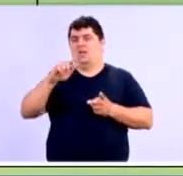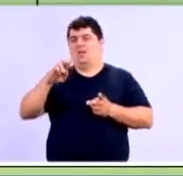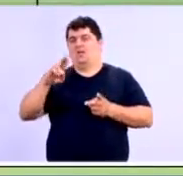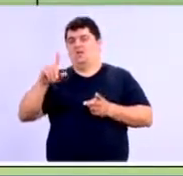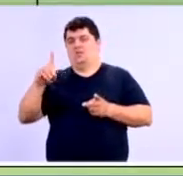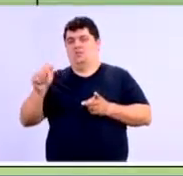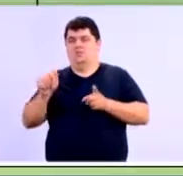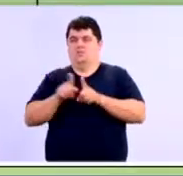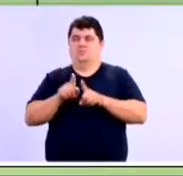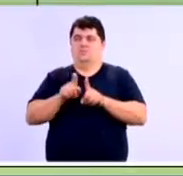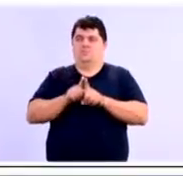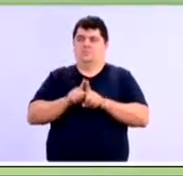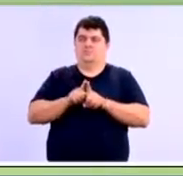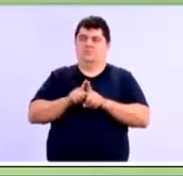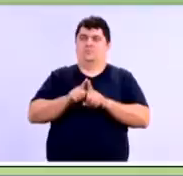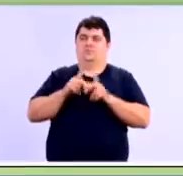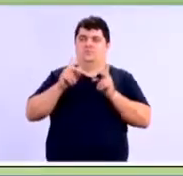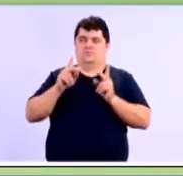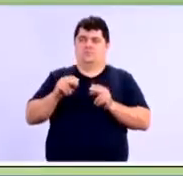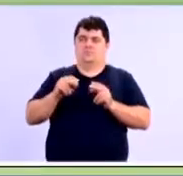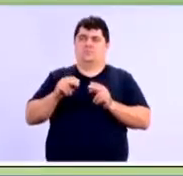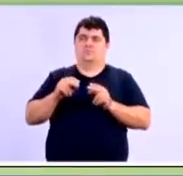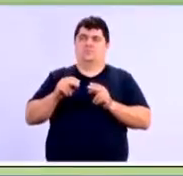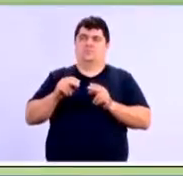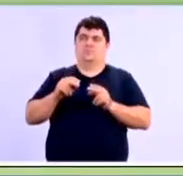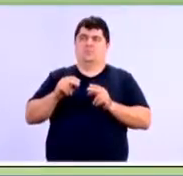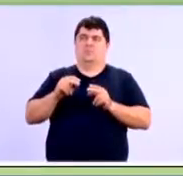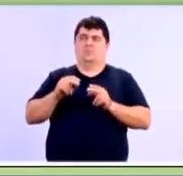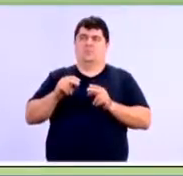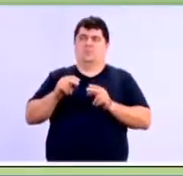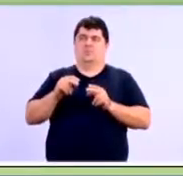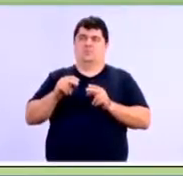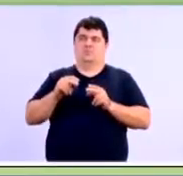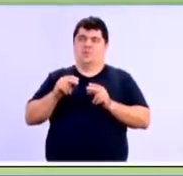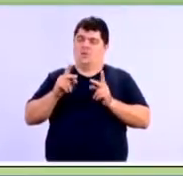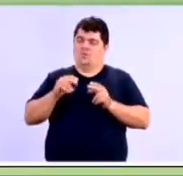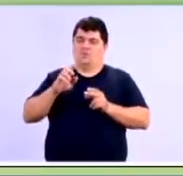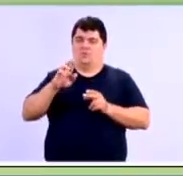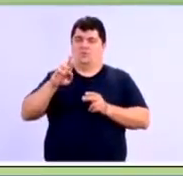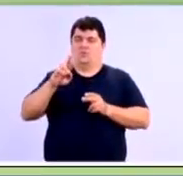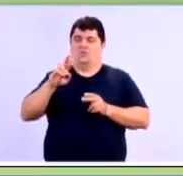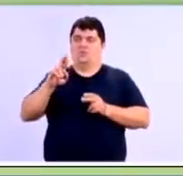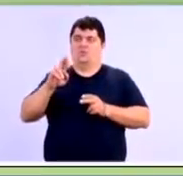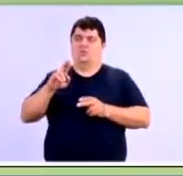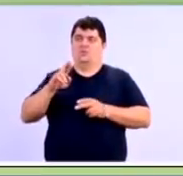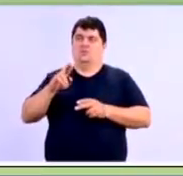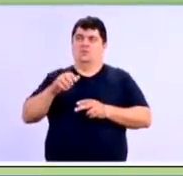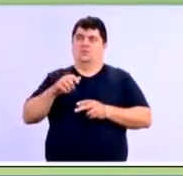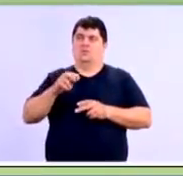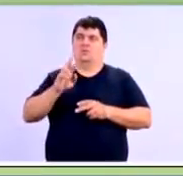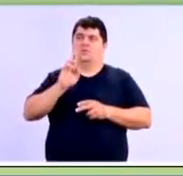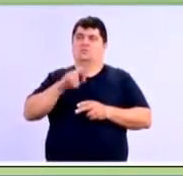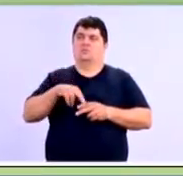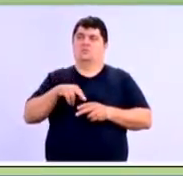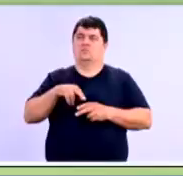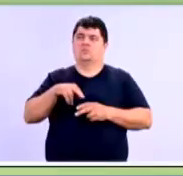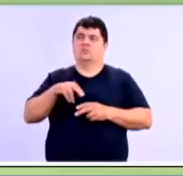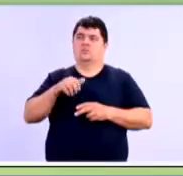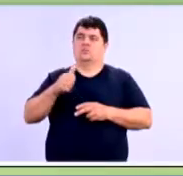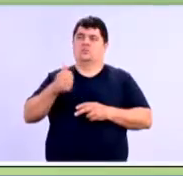Vendas líquidas é o mesmo receita líquida. E qual é o meu resultado líquido?